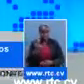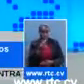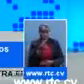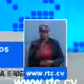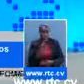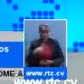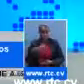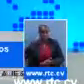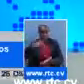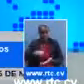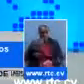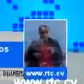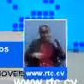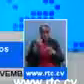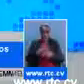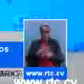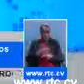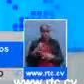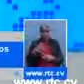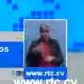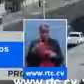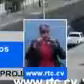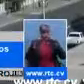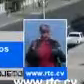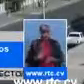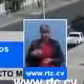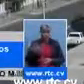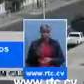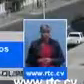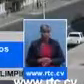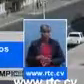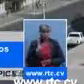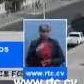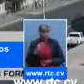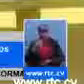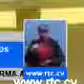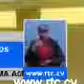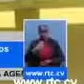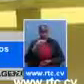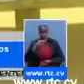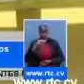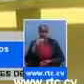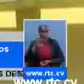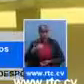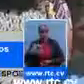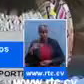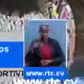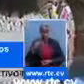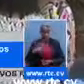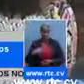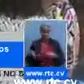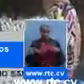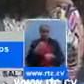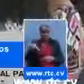eni a indenizar os trabalhadores da transportadora aérea os 13,5 milhões de euros foram conseguidos pelo